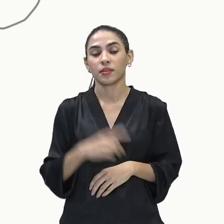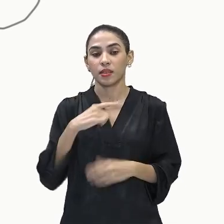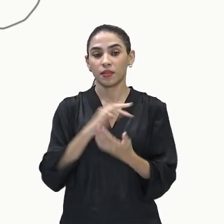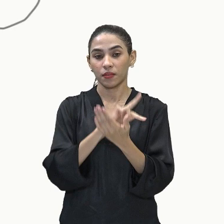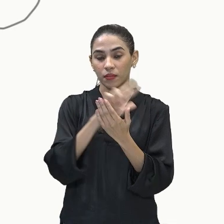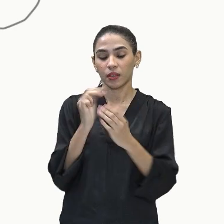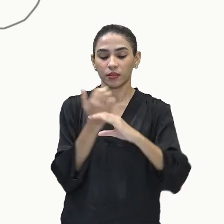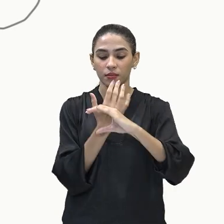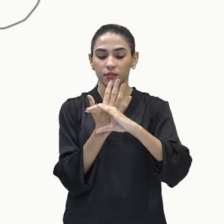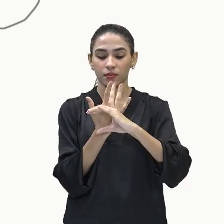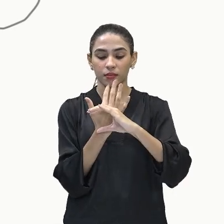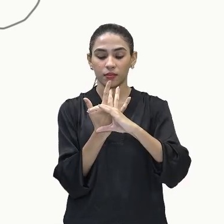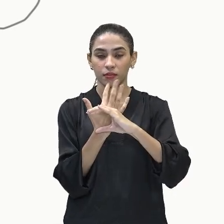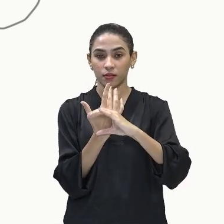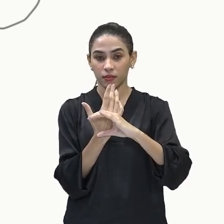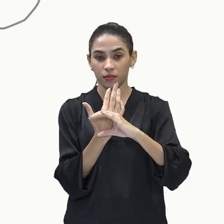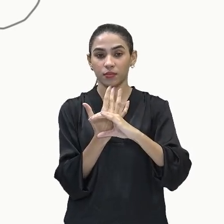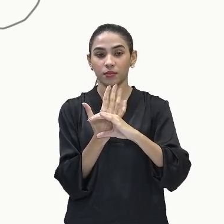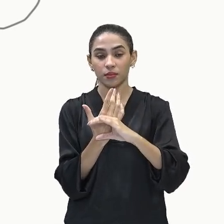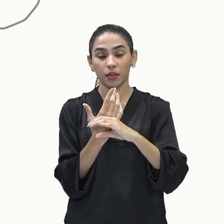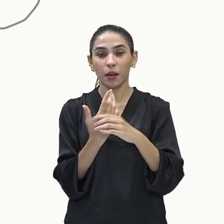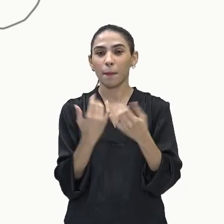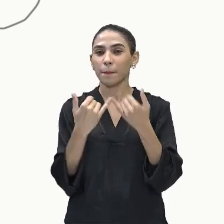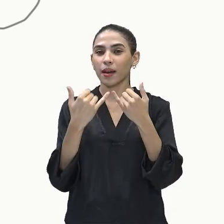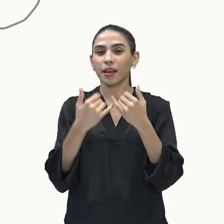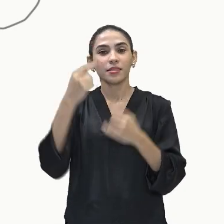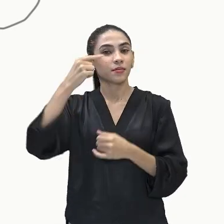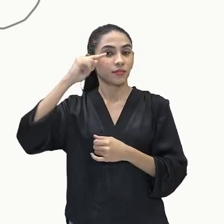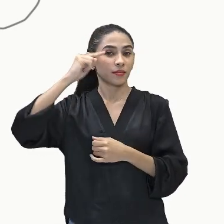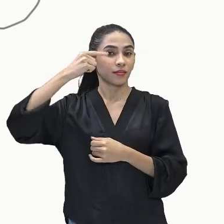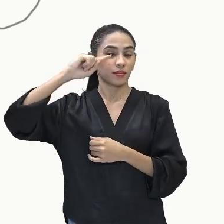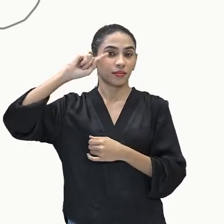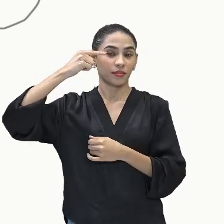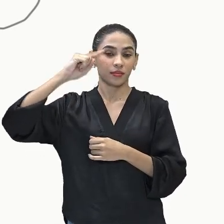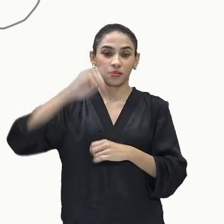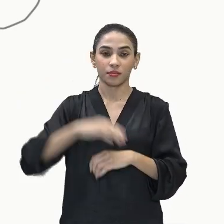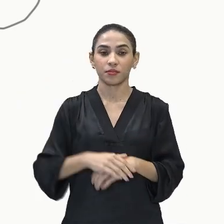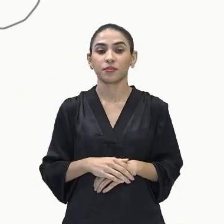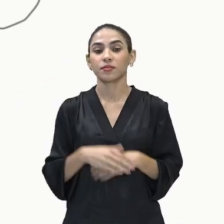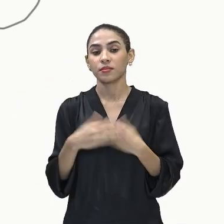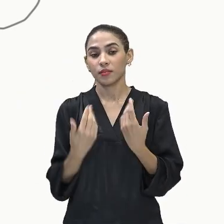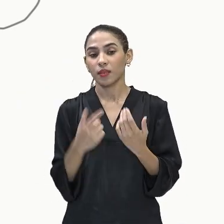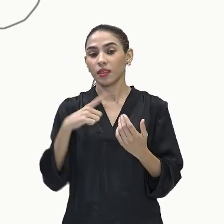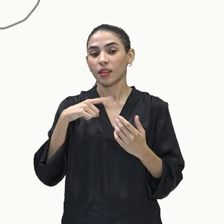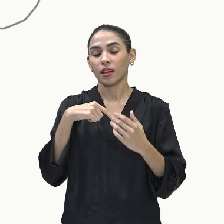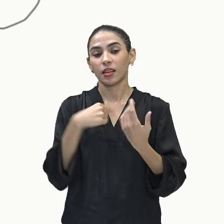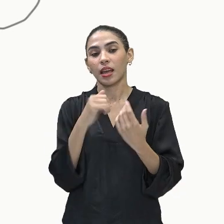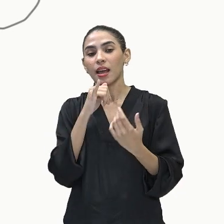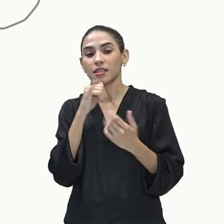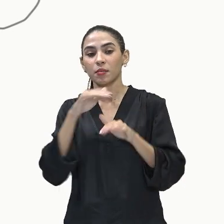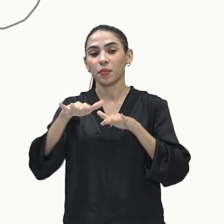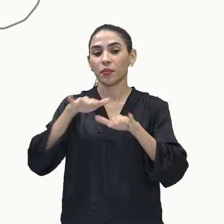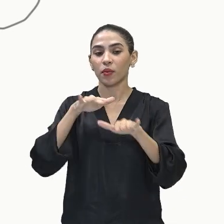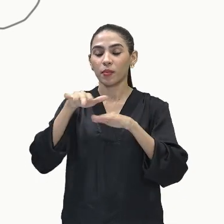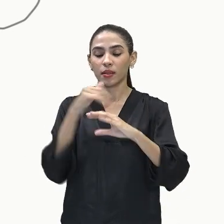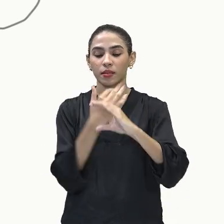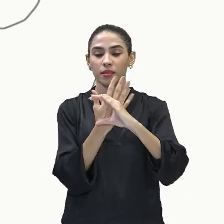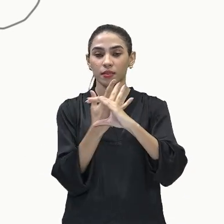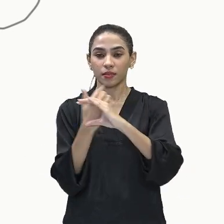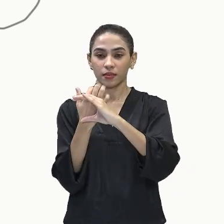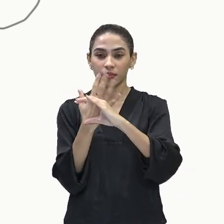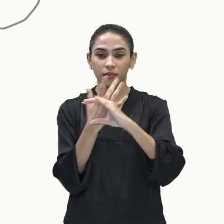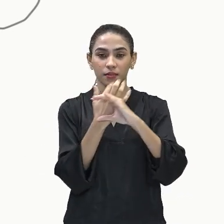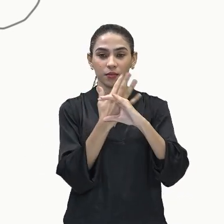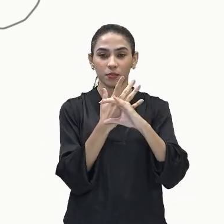vários cílios, semelhantes aos cílios dos nossos olhos mesmo. E aí, conforme ele vai movimentando, né, esses cílios, ele